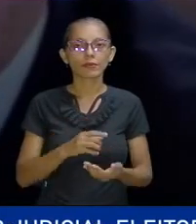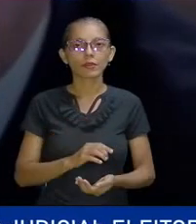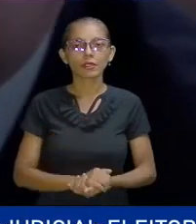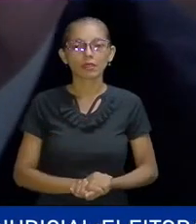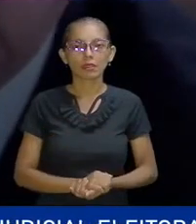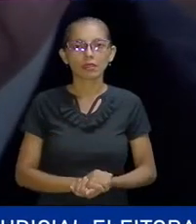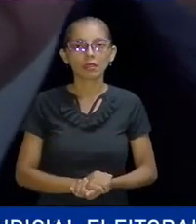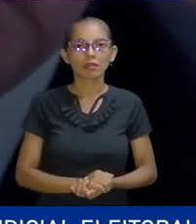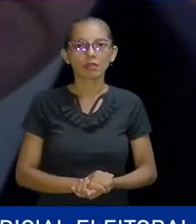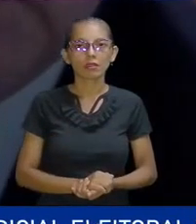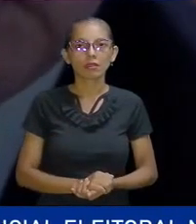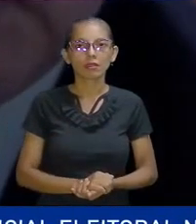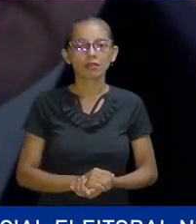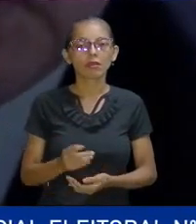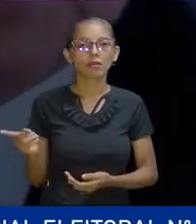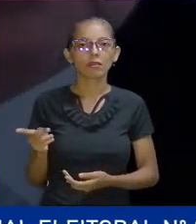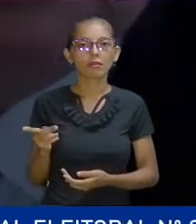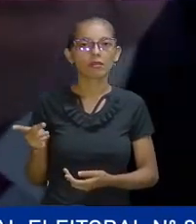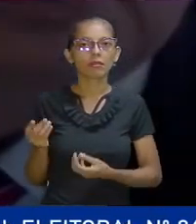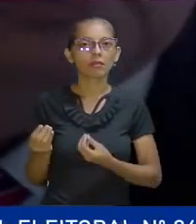dos investigados